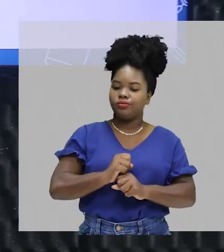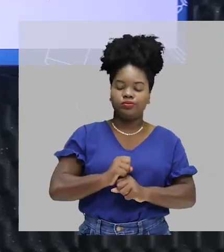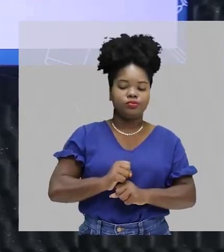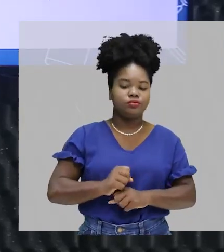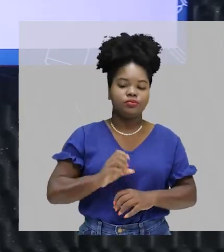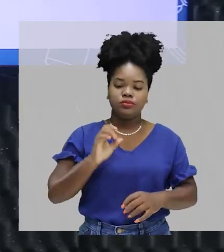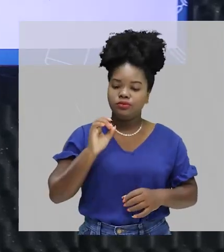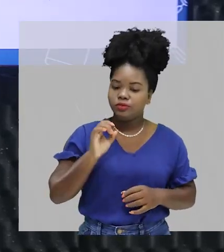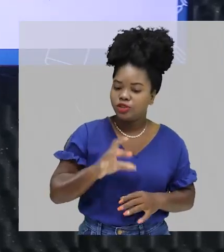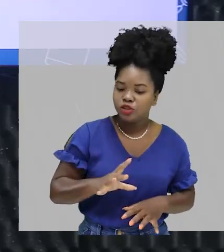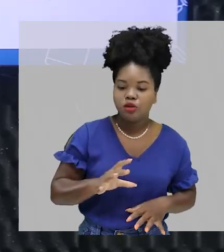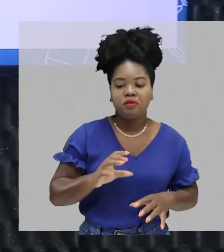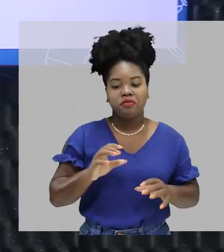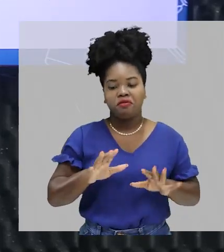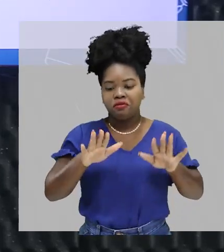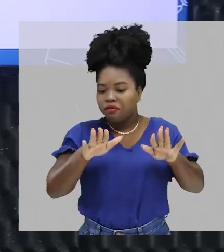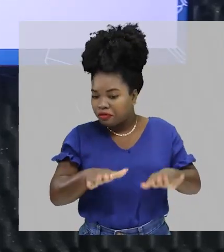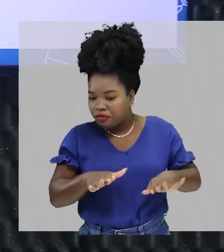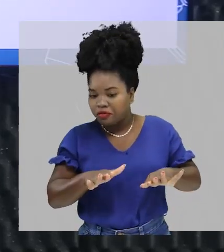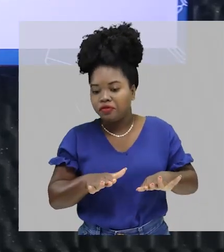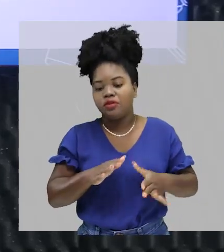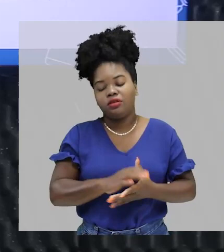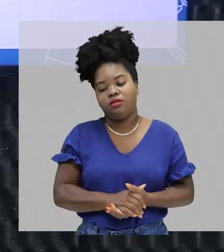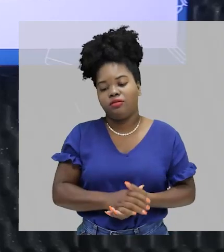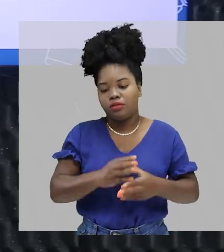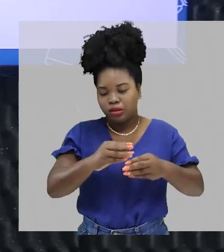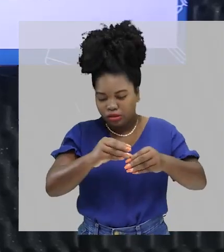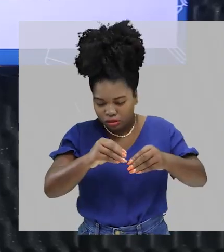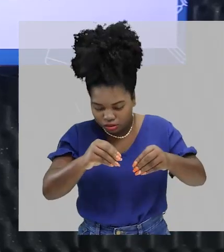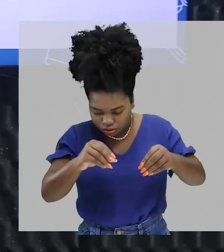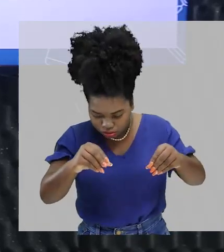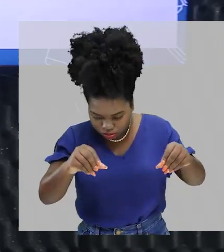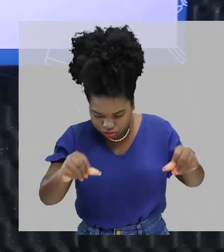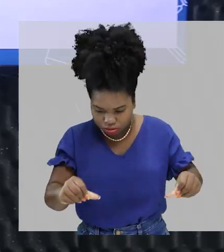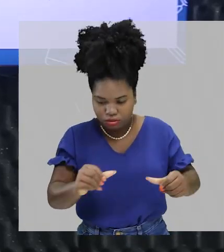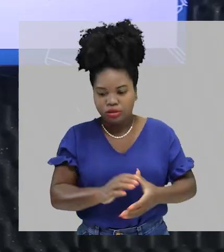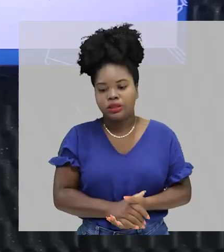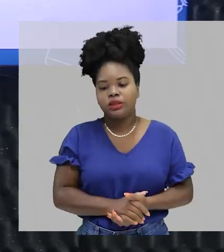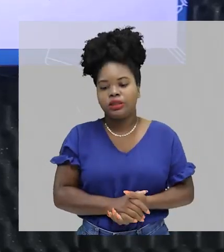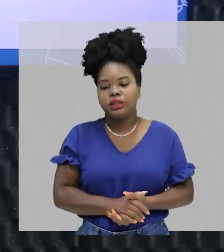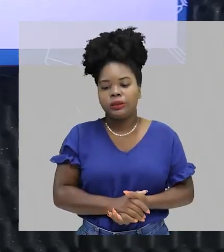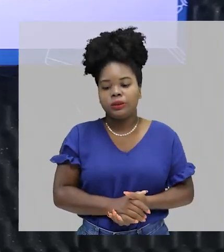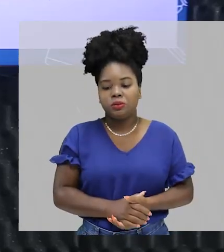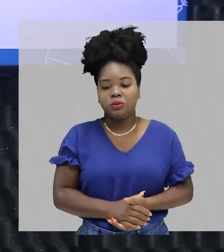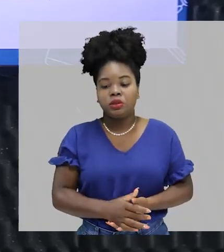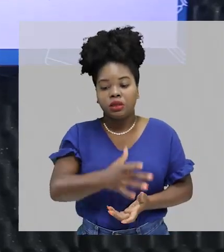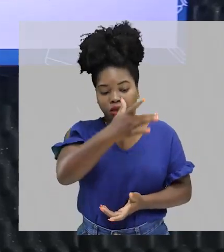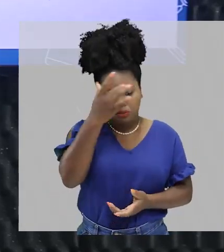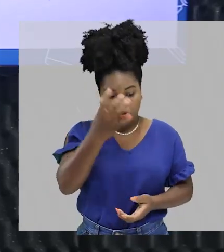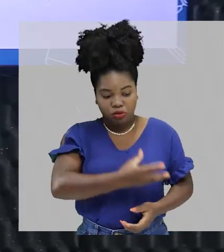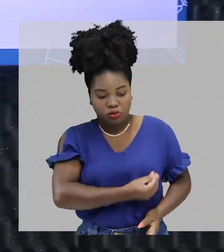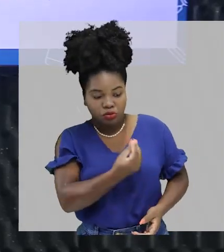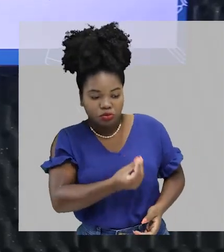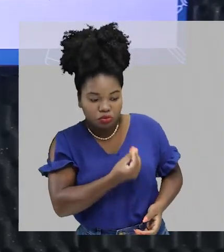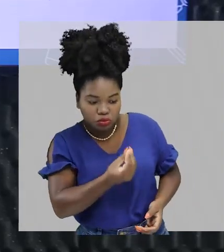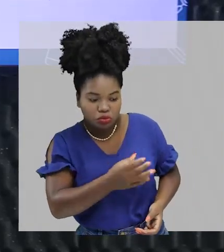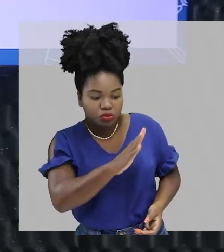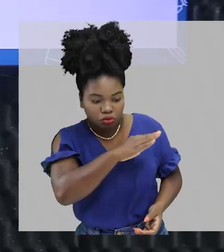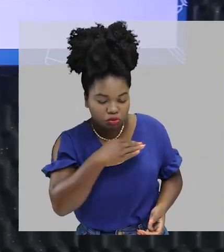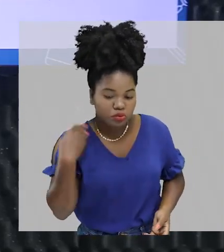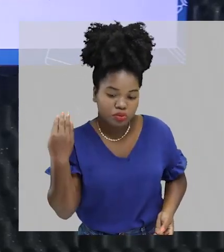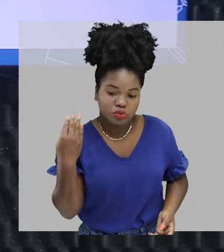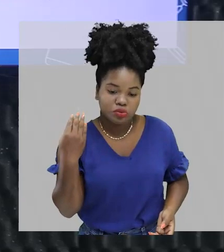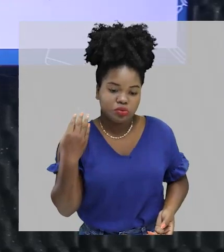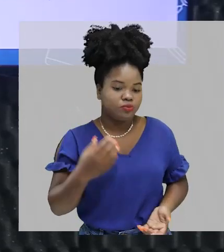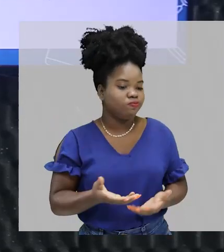se desintegrar. Então, o que acontece? A partir do momento que aquele ser vivo morreu, ele não vai